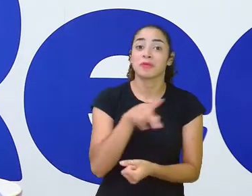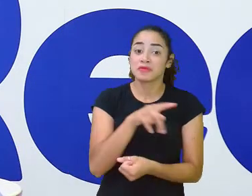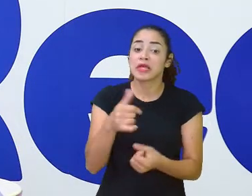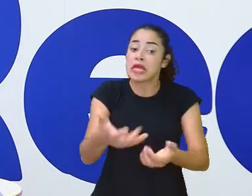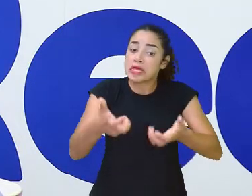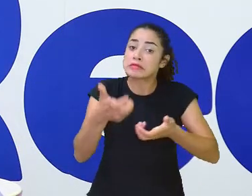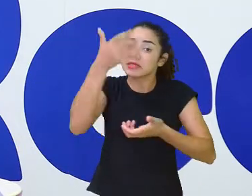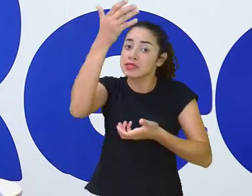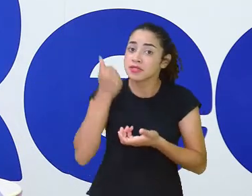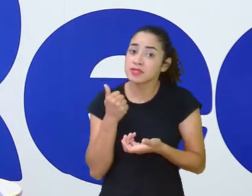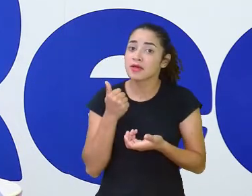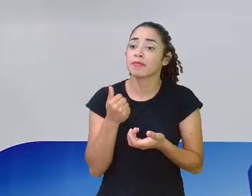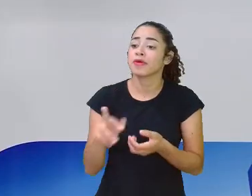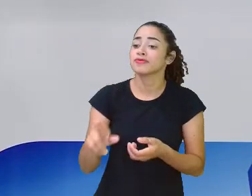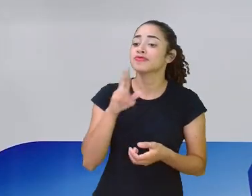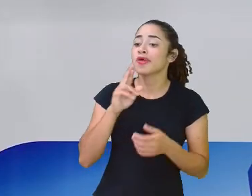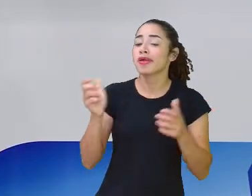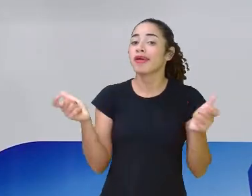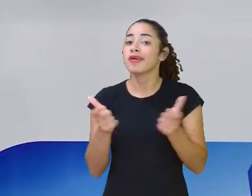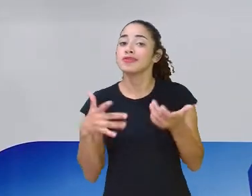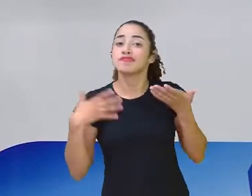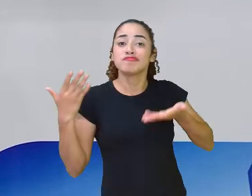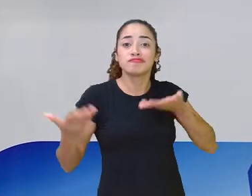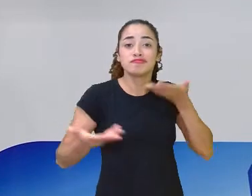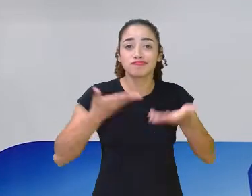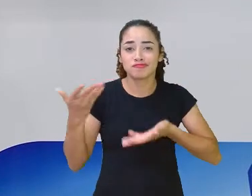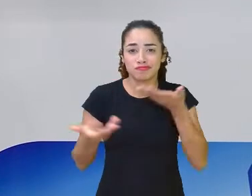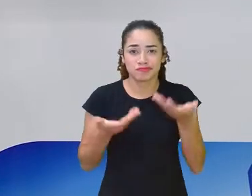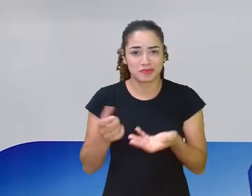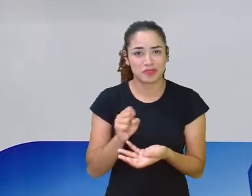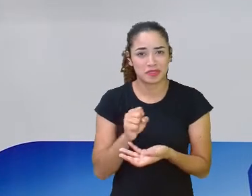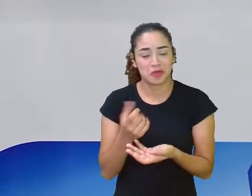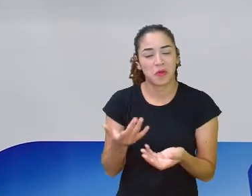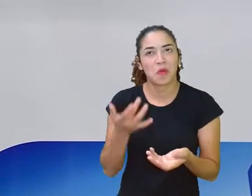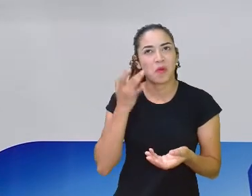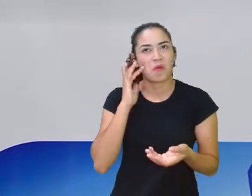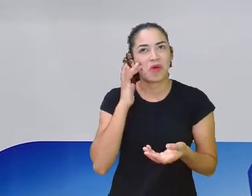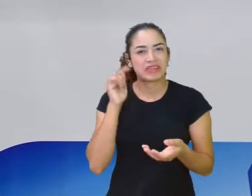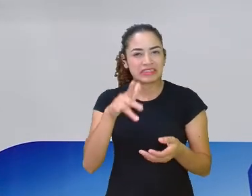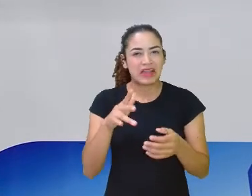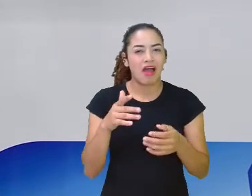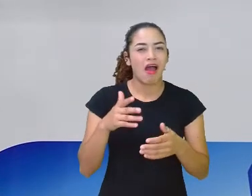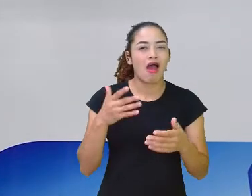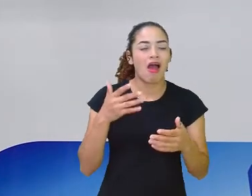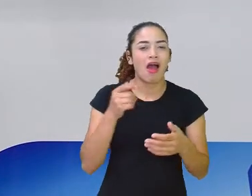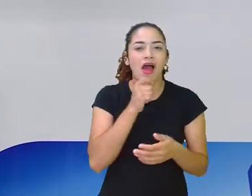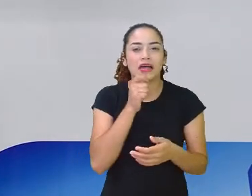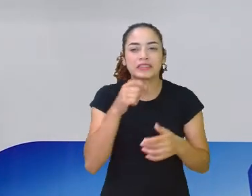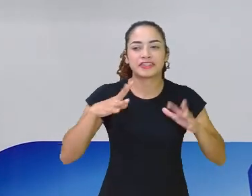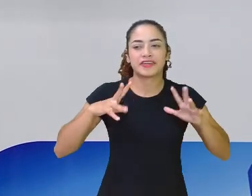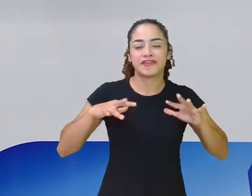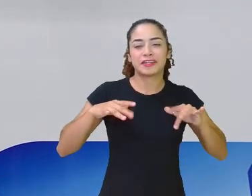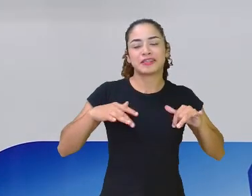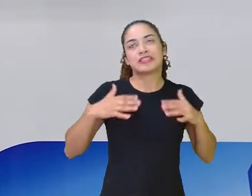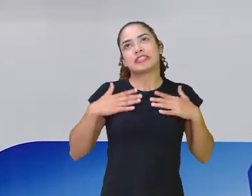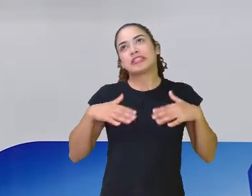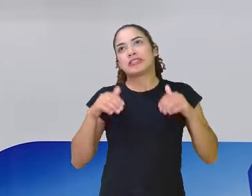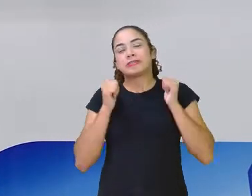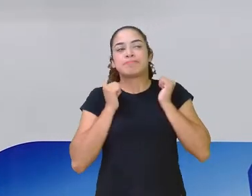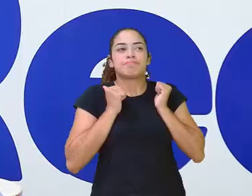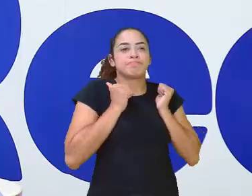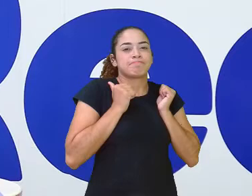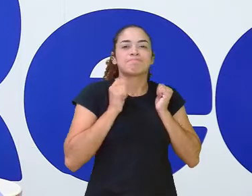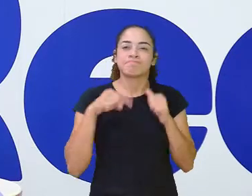né, professora Kátia? Será que eles ainda estão com a ressaca aí do feriado, do final de semana? Será, né? hein? Será? Estamos esperando